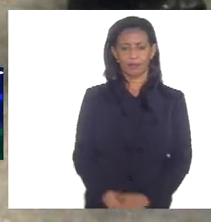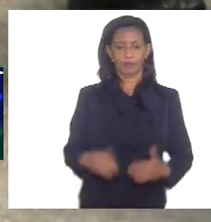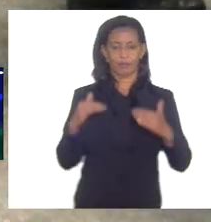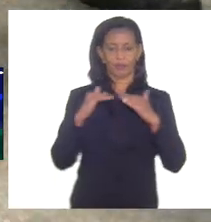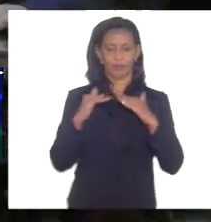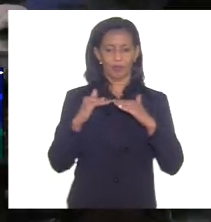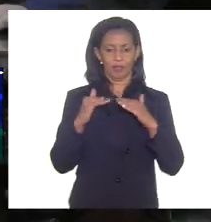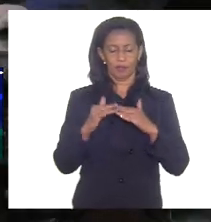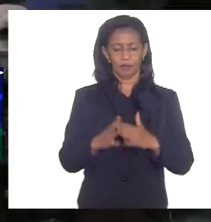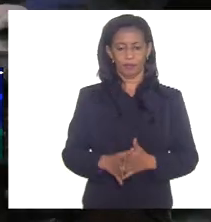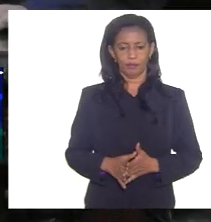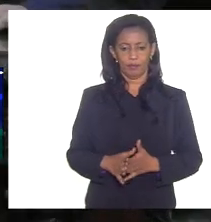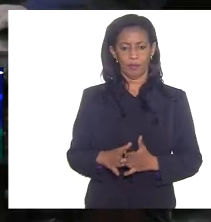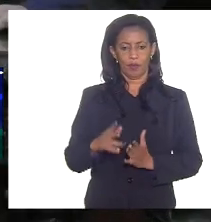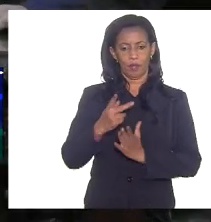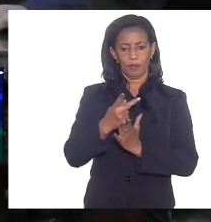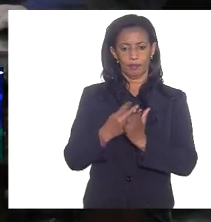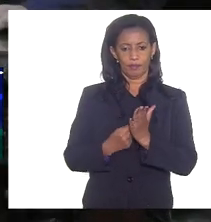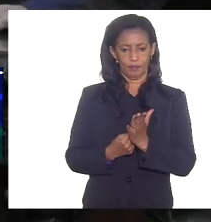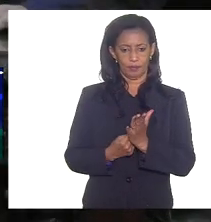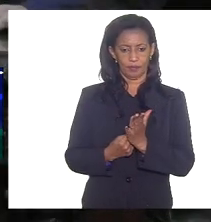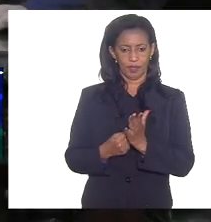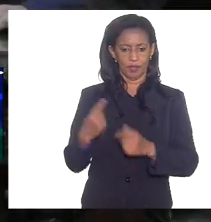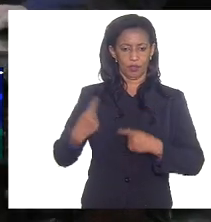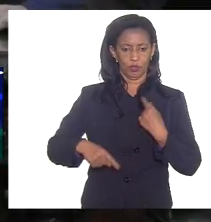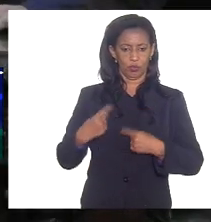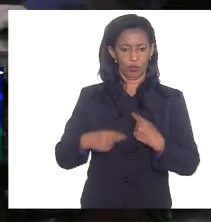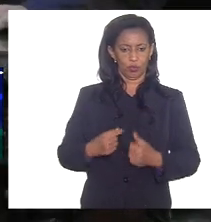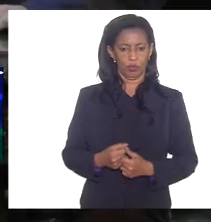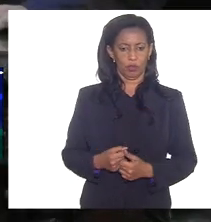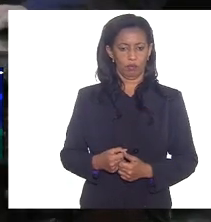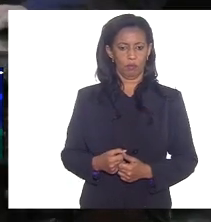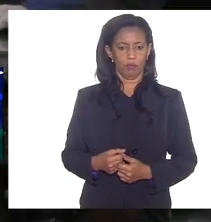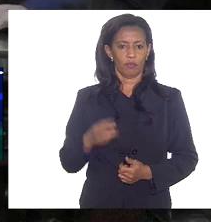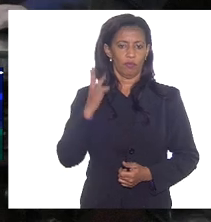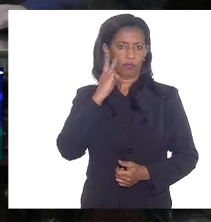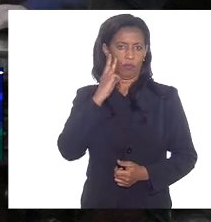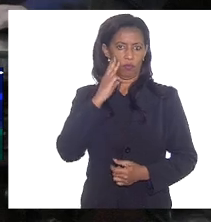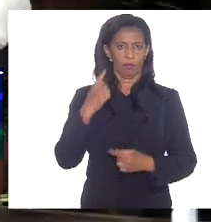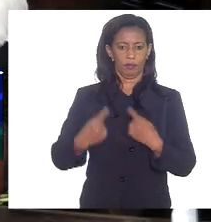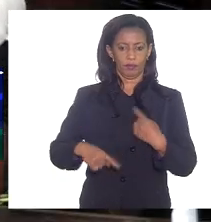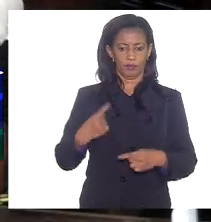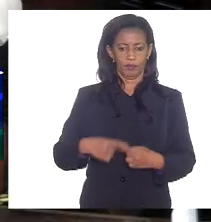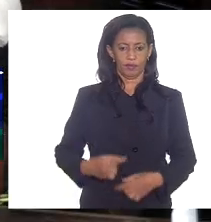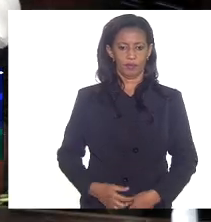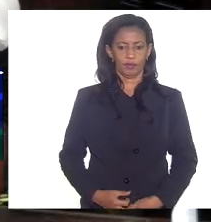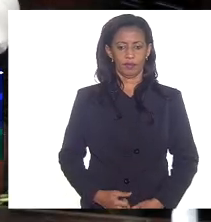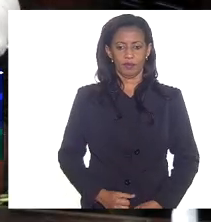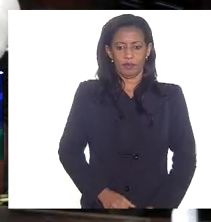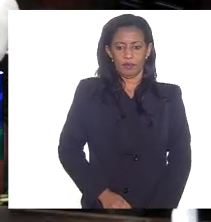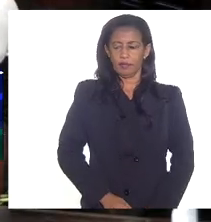Favorável. Os pareceres emitidos em discussão. Para discutir. Deputado Valdeque Carneiro, para discutir.